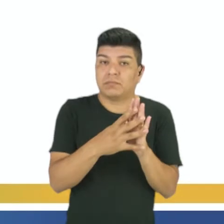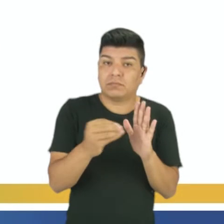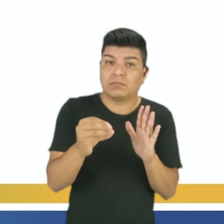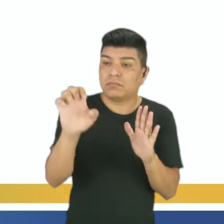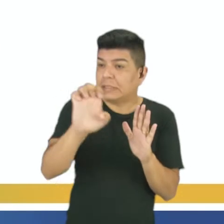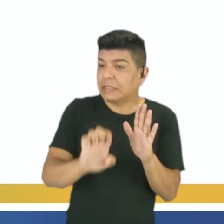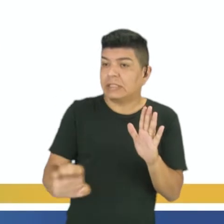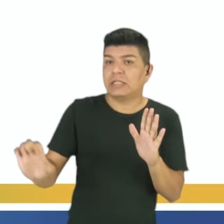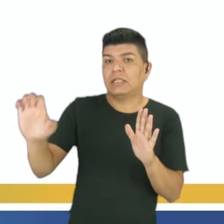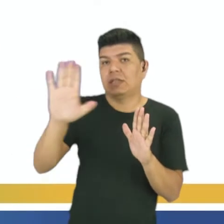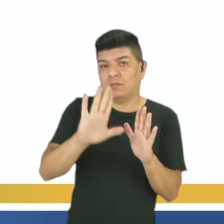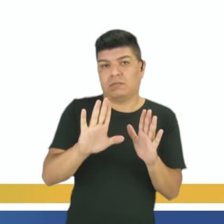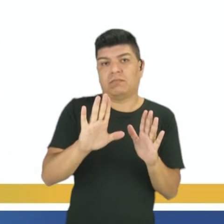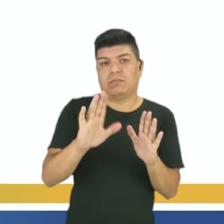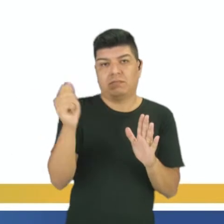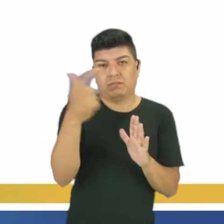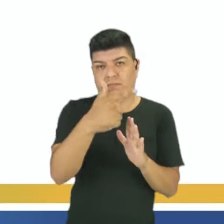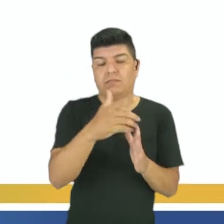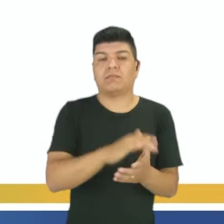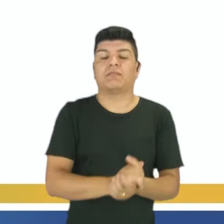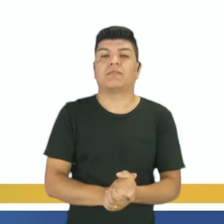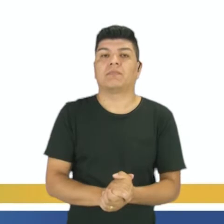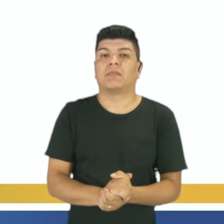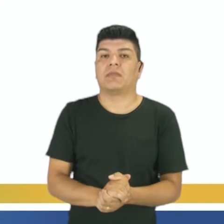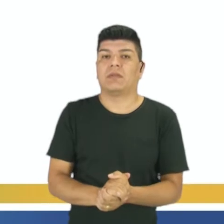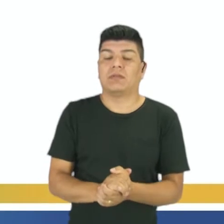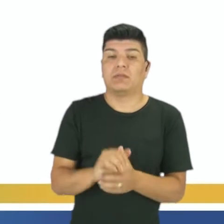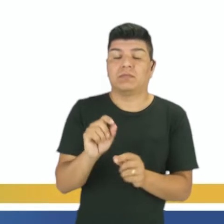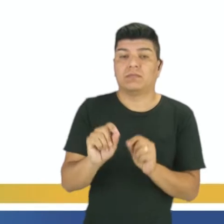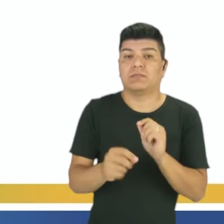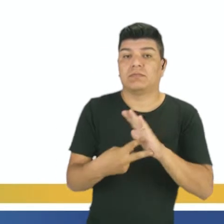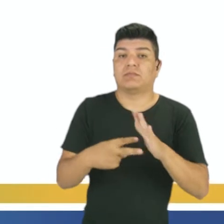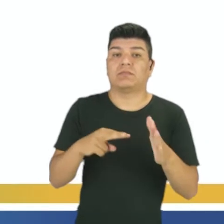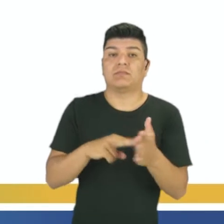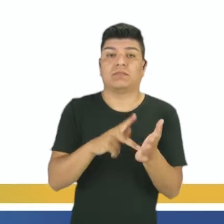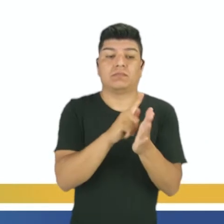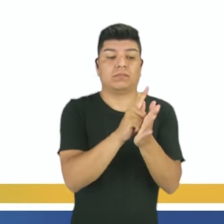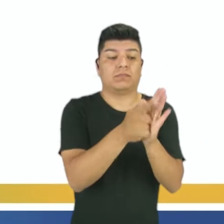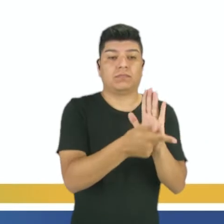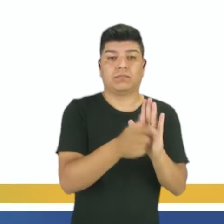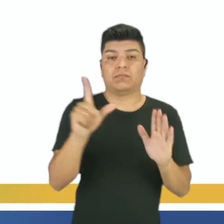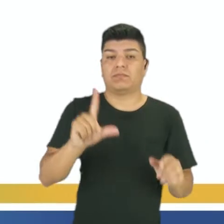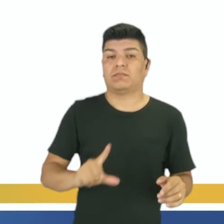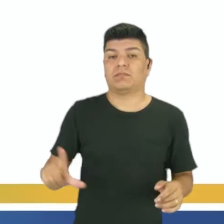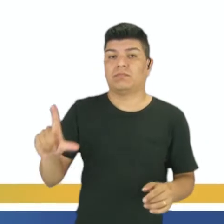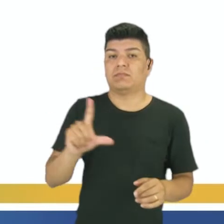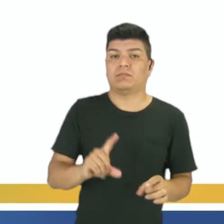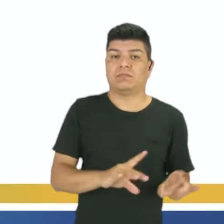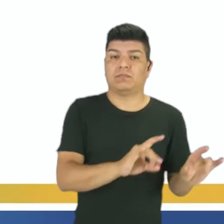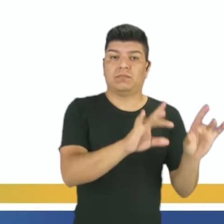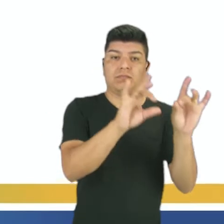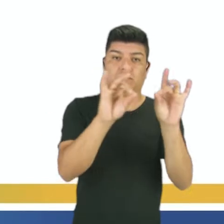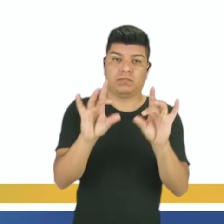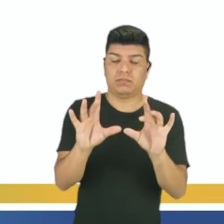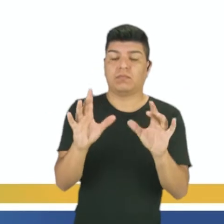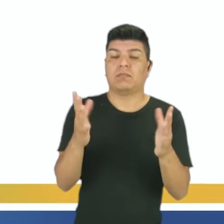Europa, o modelo francês. E passou a significar um gênero literário muito